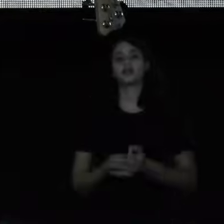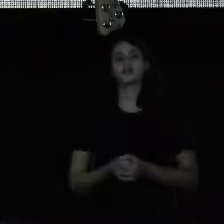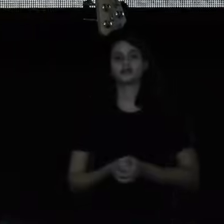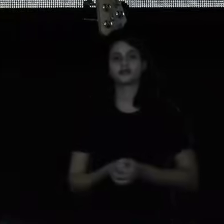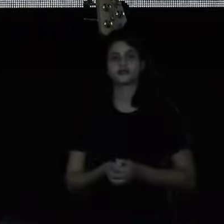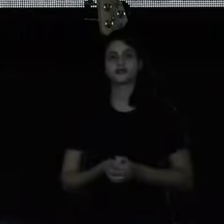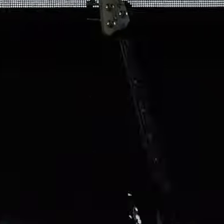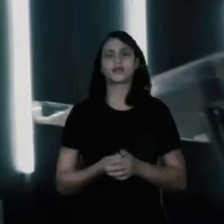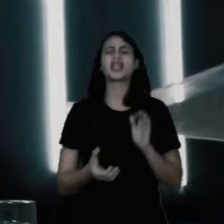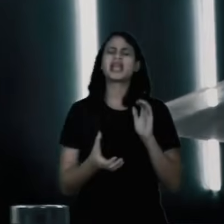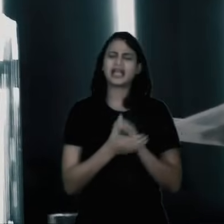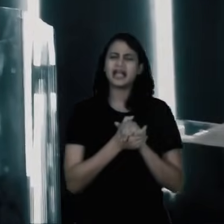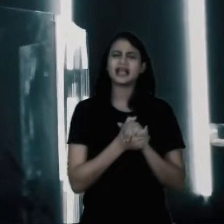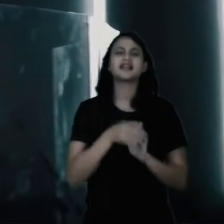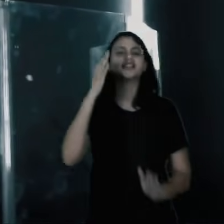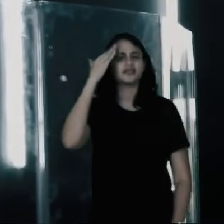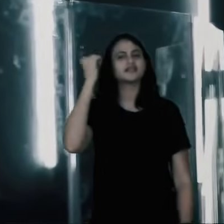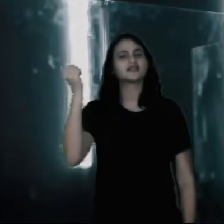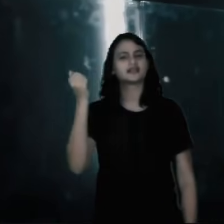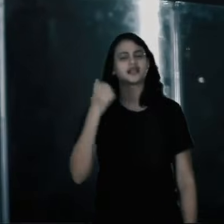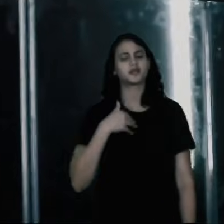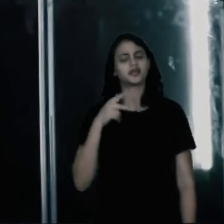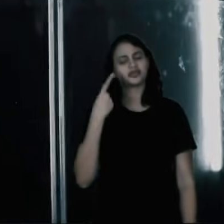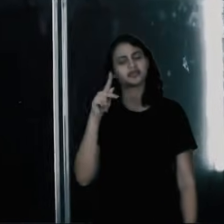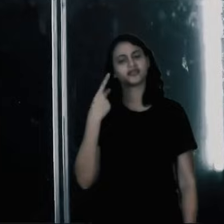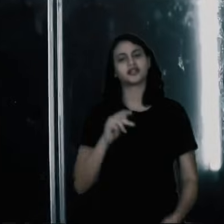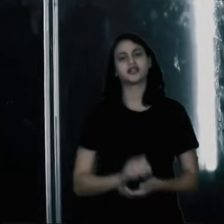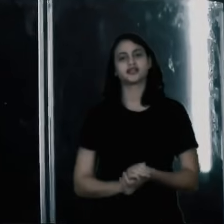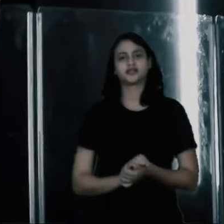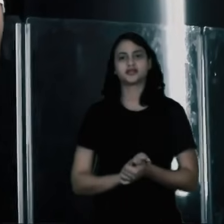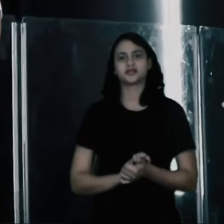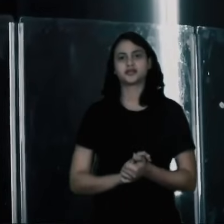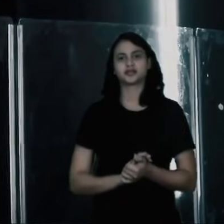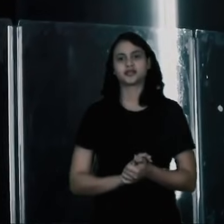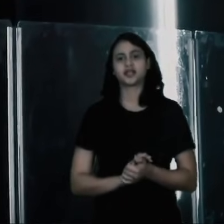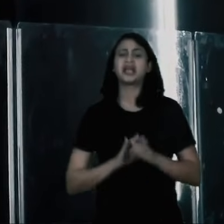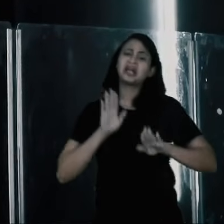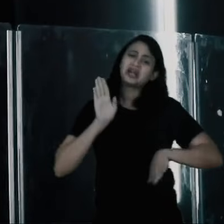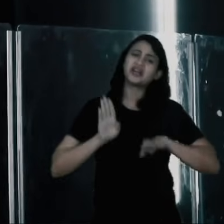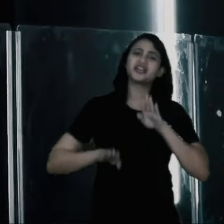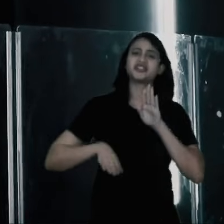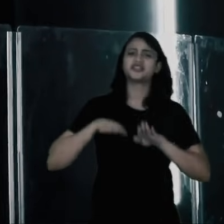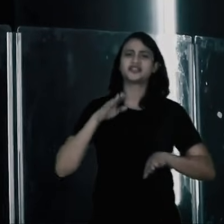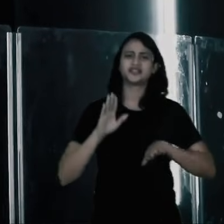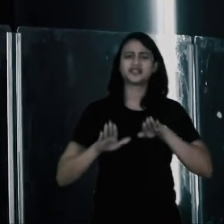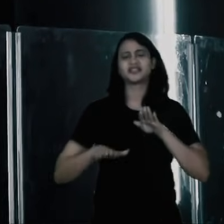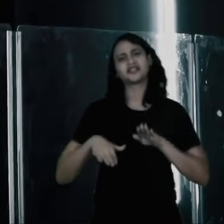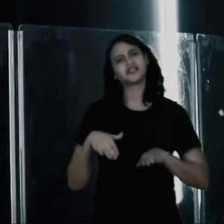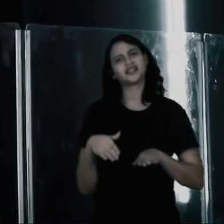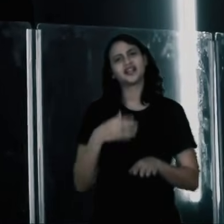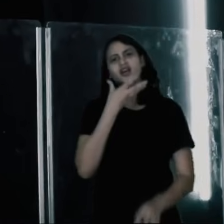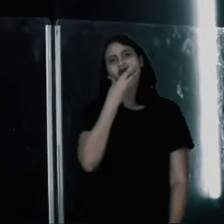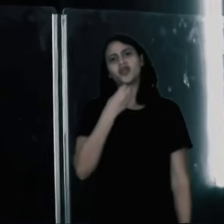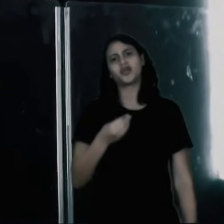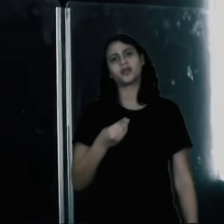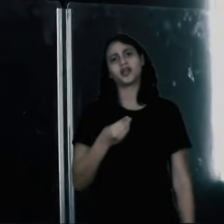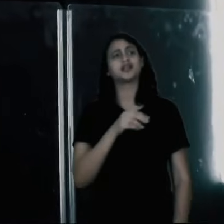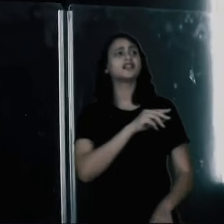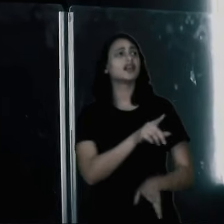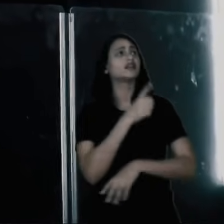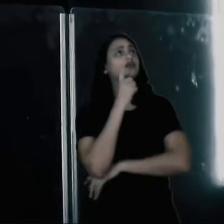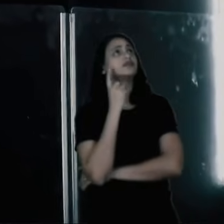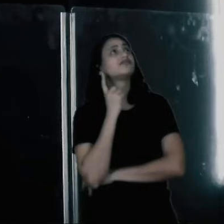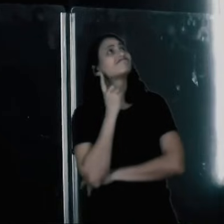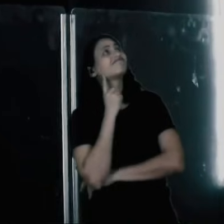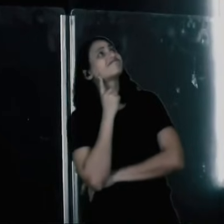quem é casado sabe do que eu estou falando. Geralmente o homem está naquela caixinha do nada. Que a gente